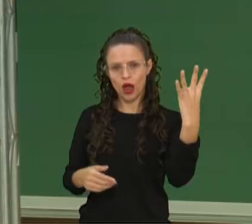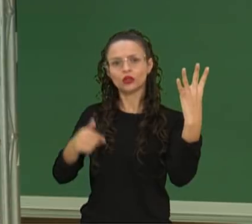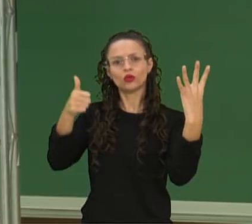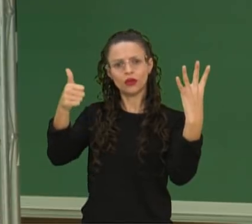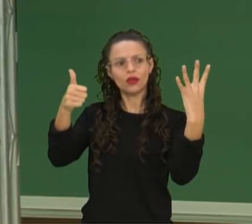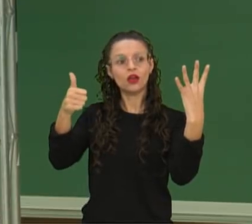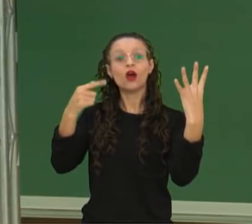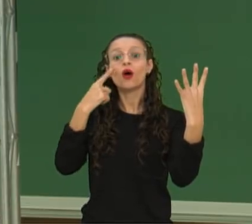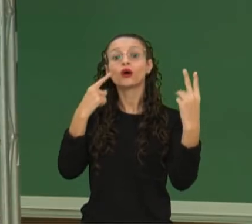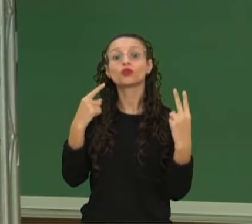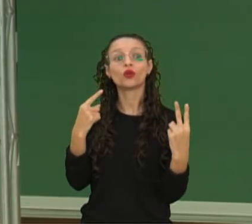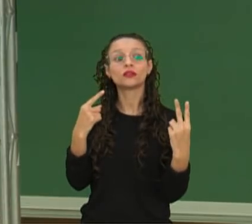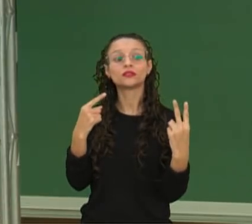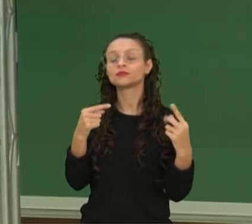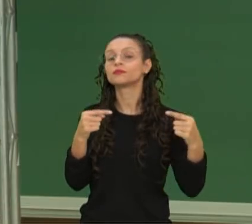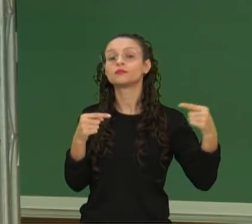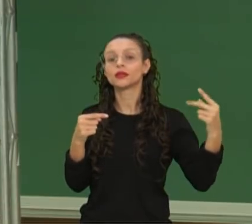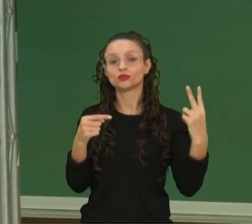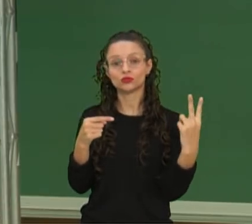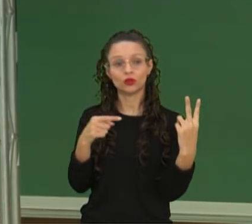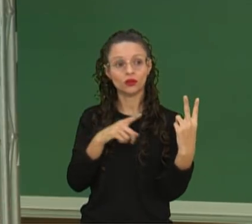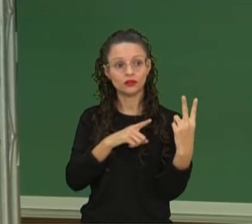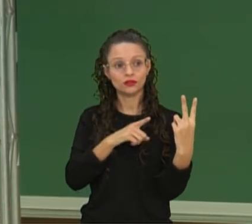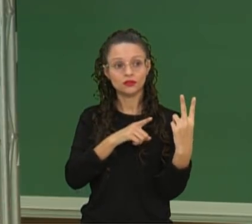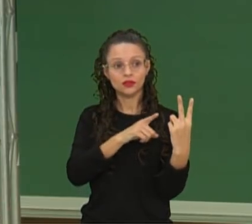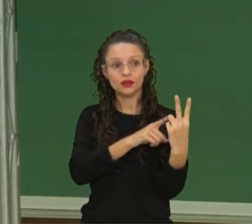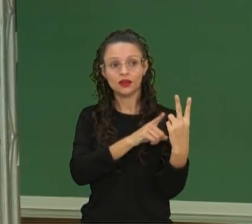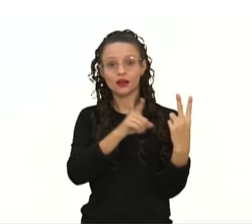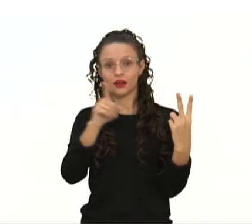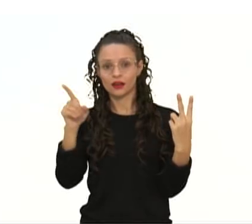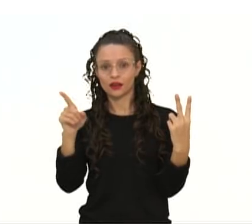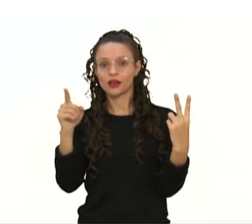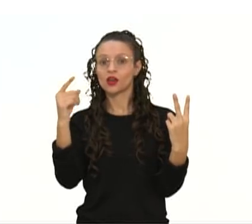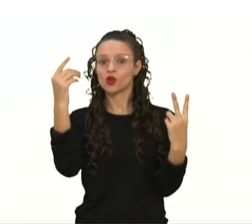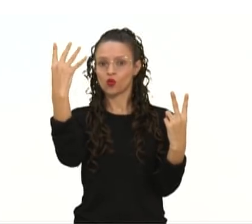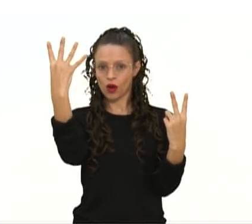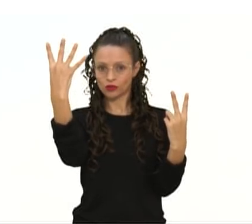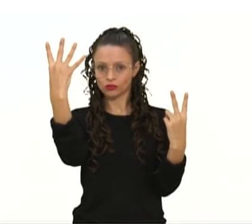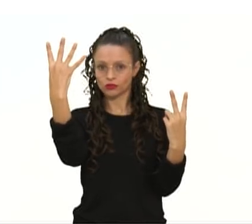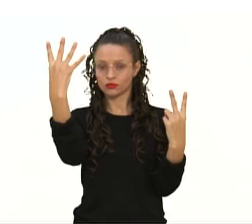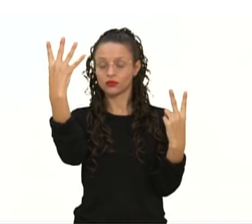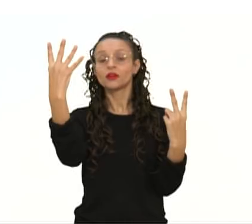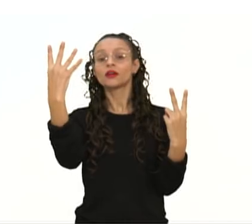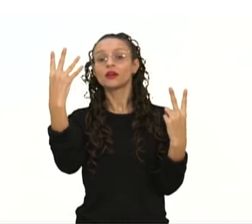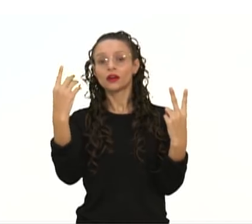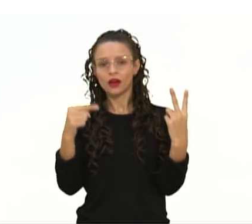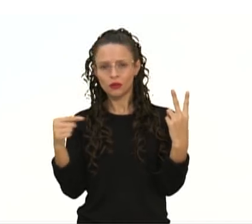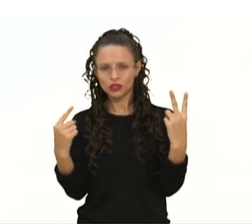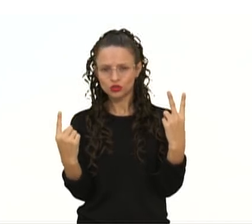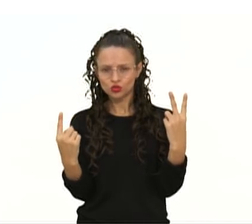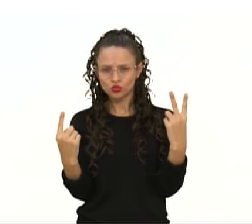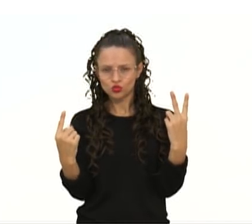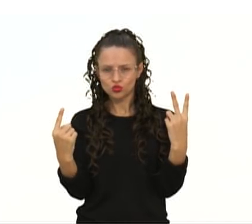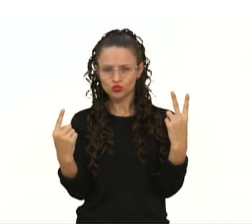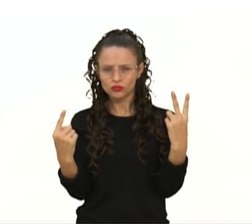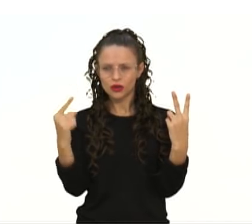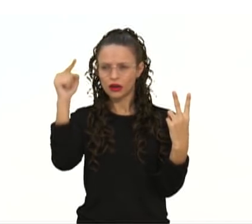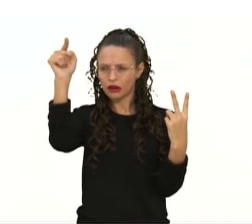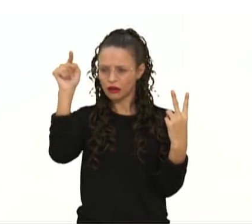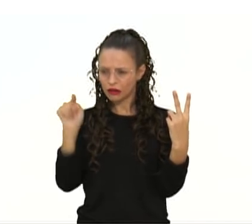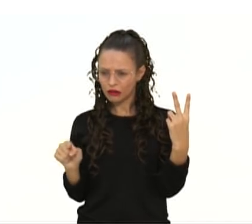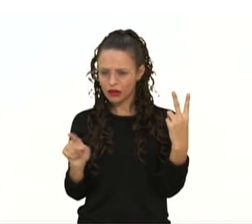ok, mas olha o 2, o menos 2. Né? O menos 2, ele está relacionado ao menos 4 e relacionado ao menos 1. Então, ele